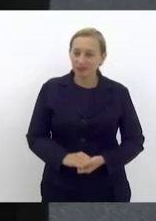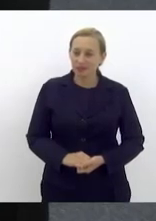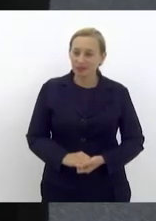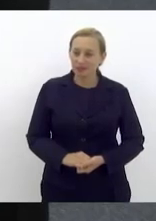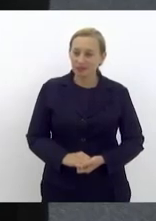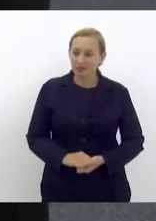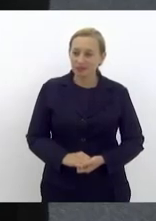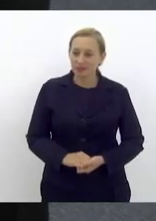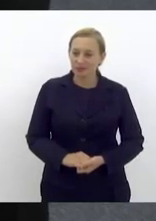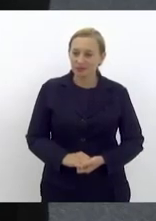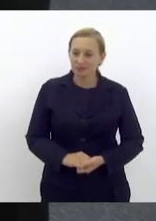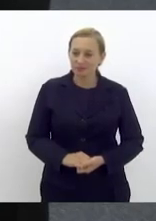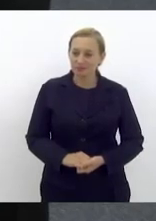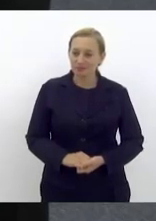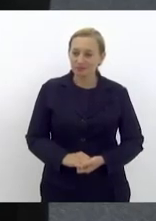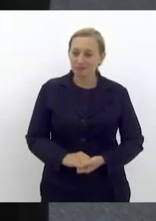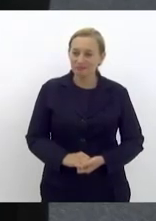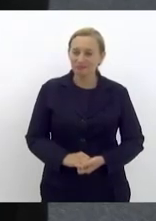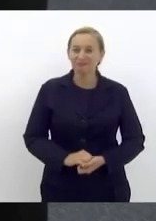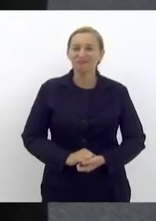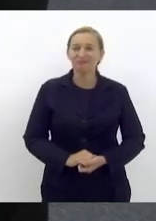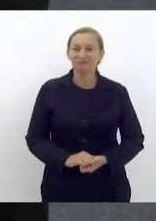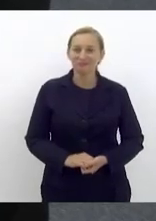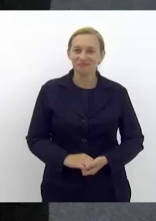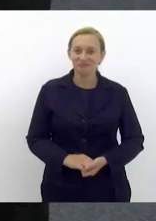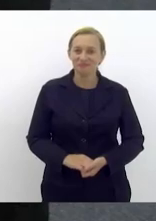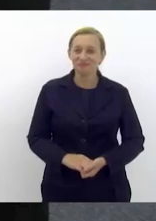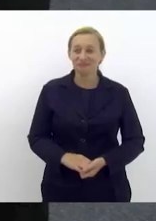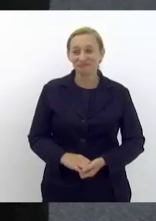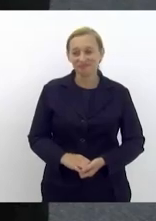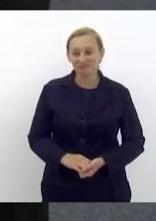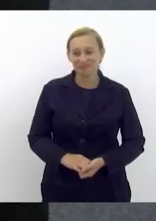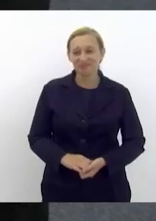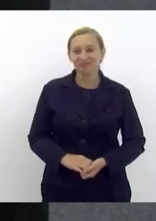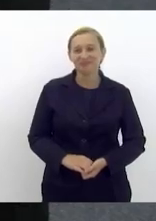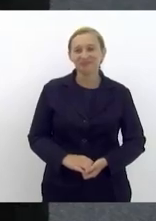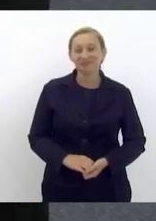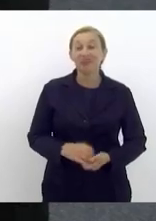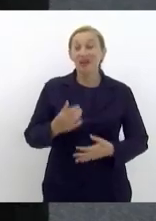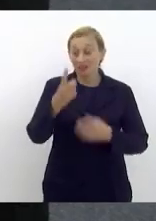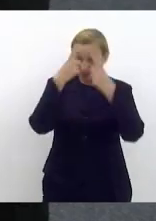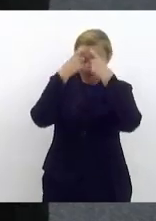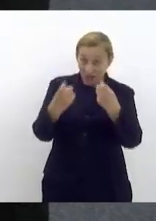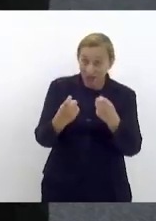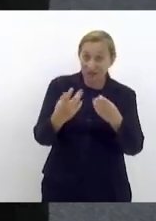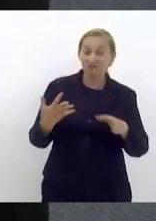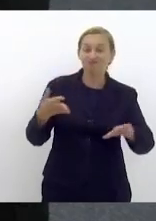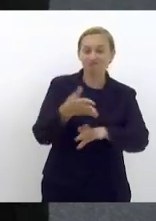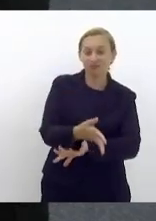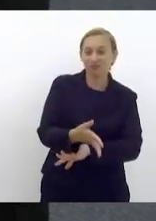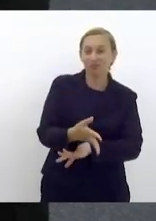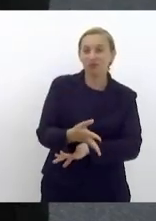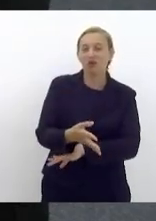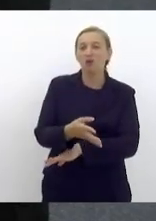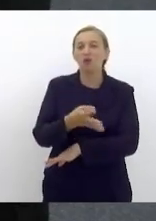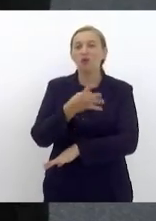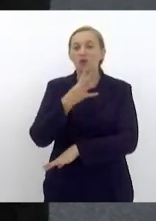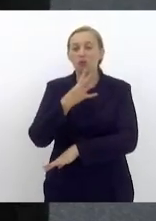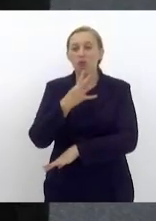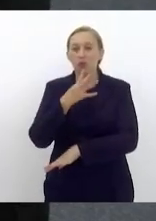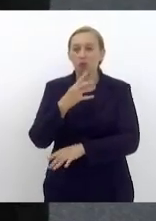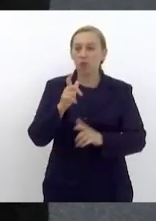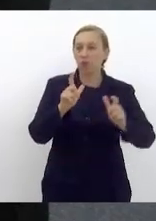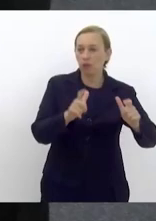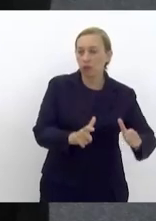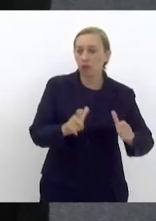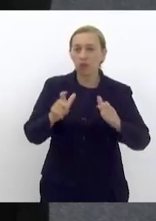mundo rural. Porque quando essa questão da violência chega ao conhecimento dos órgãos da rede